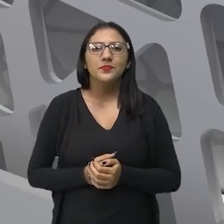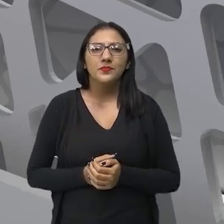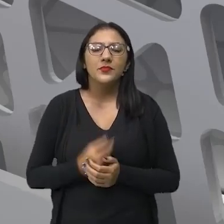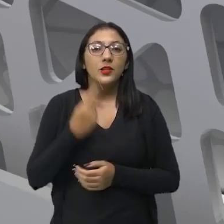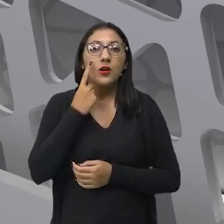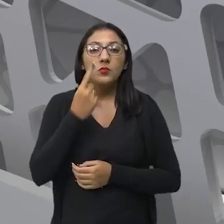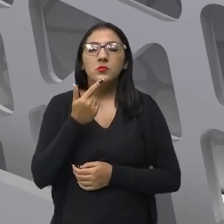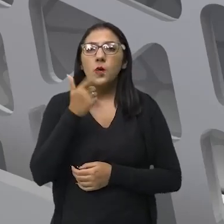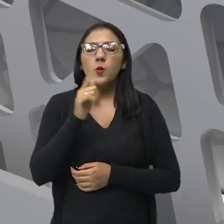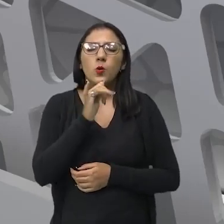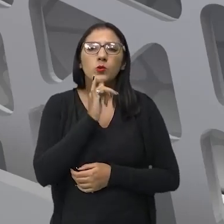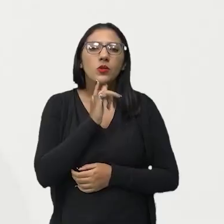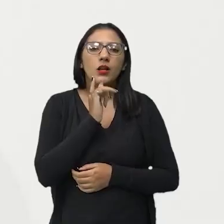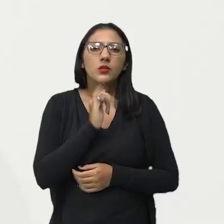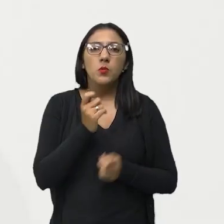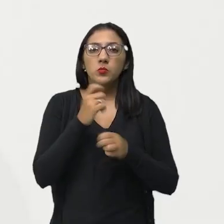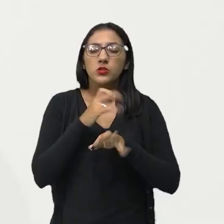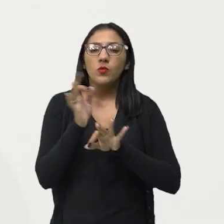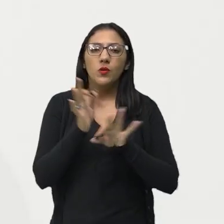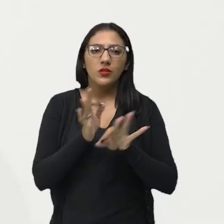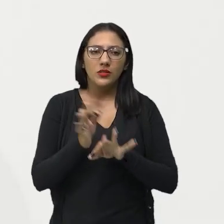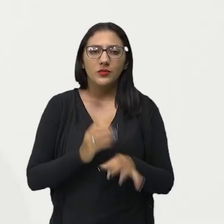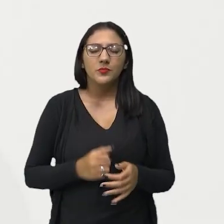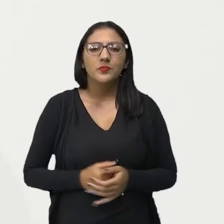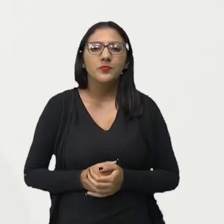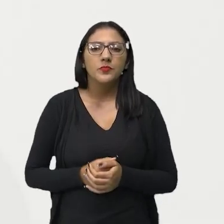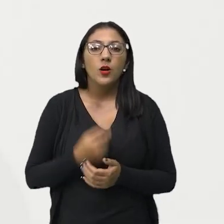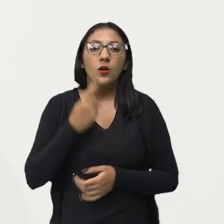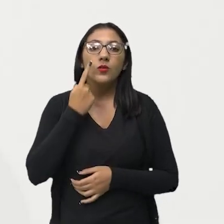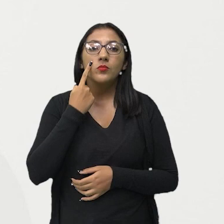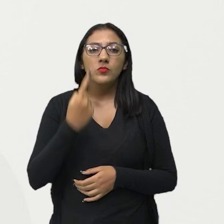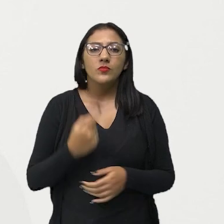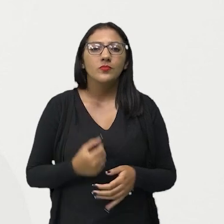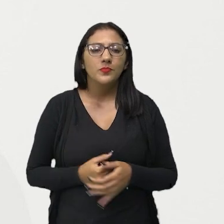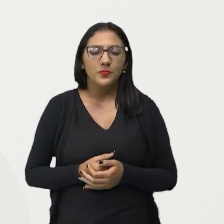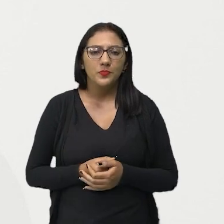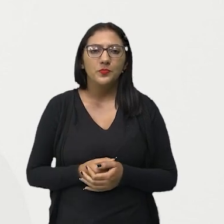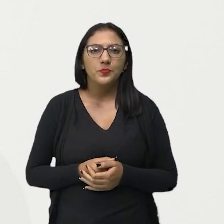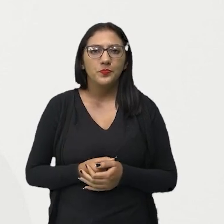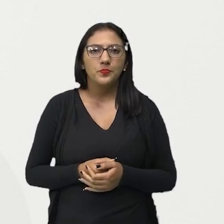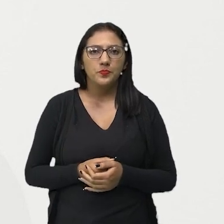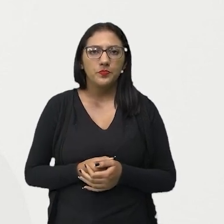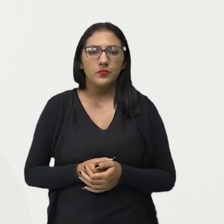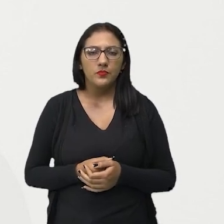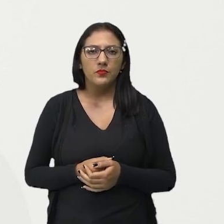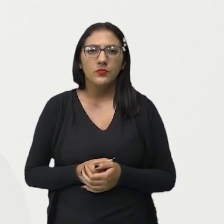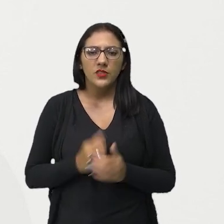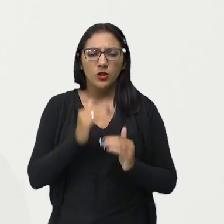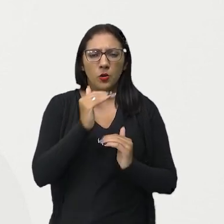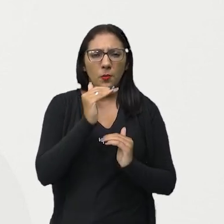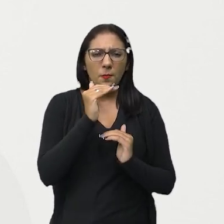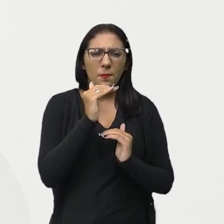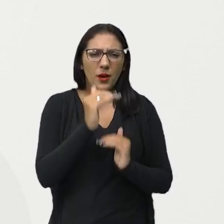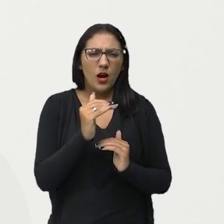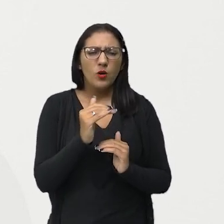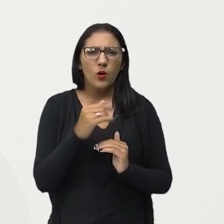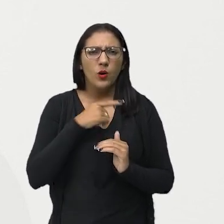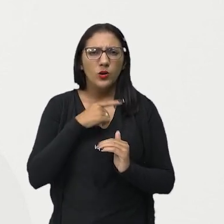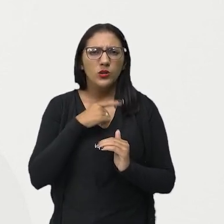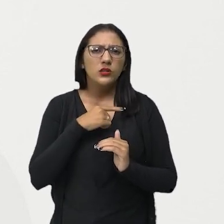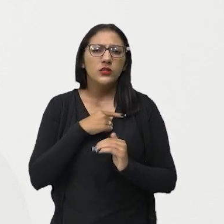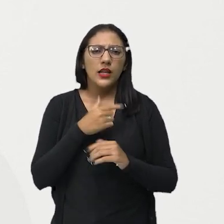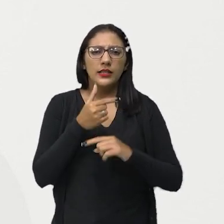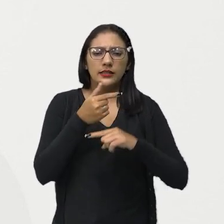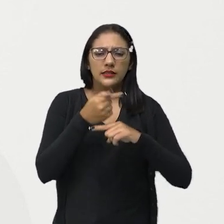mais exemplos aí comigo, para a gente resolver juntos, tá bom? Olha só esse caso aí. Em um pacote há